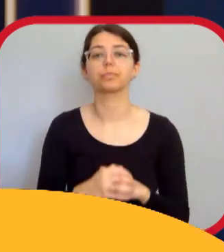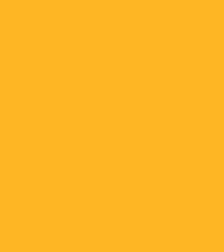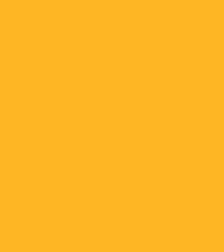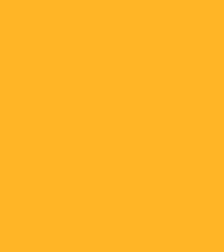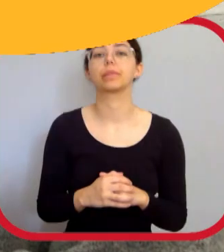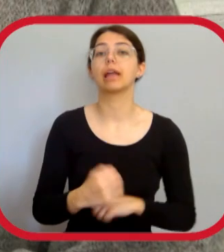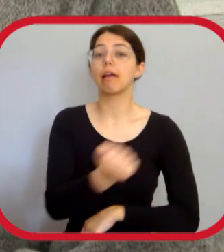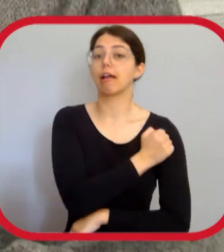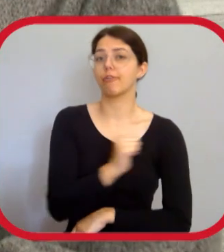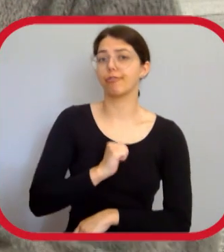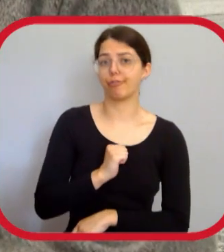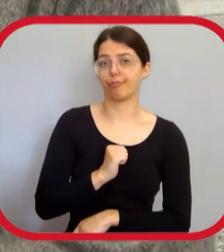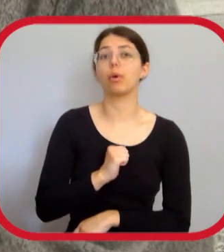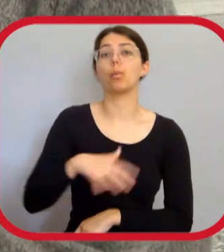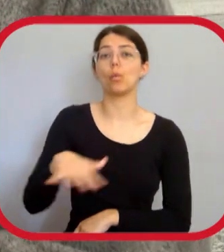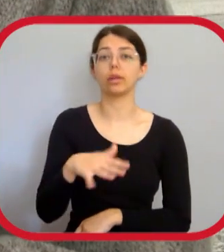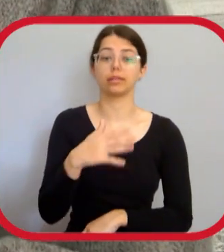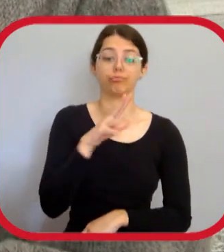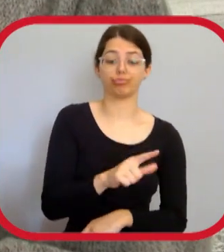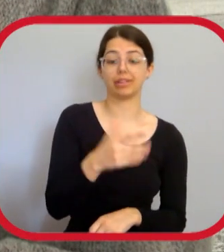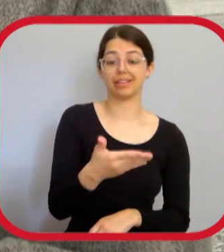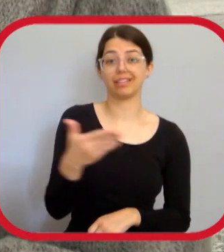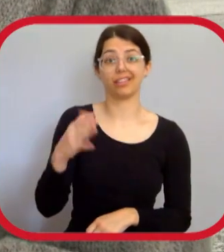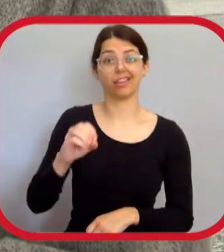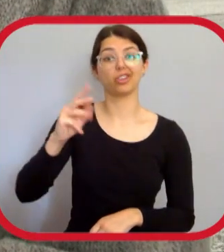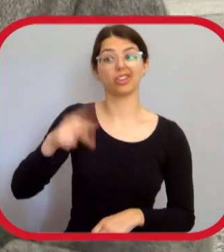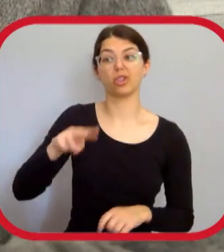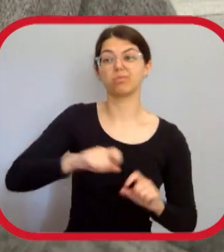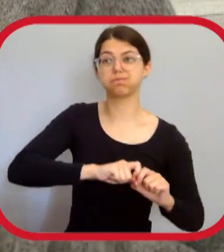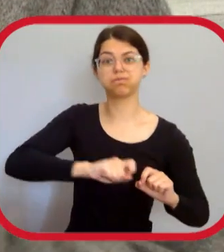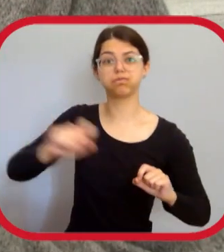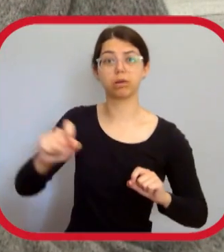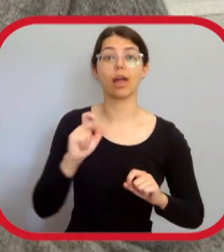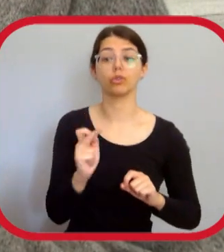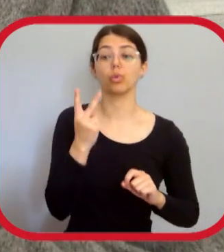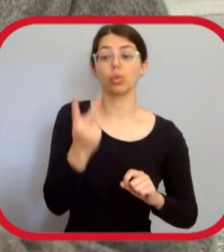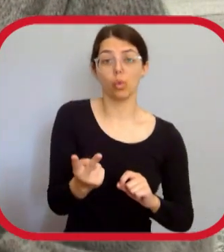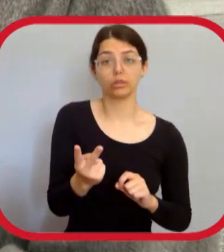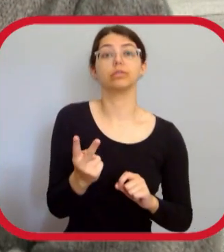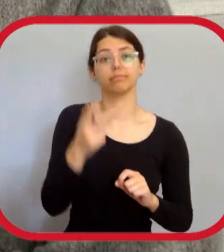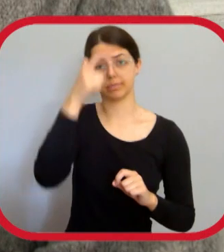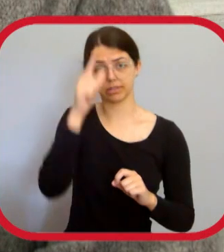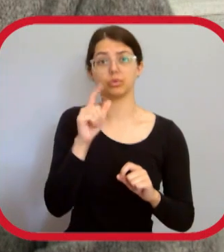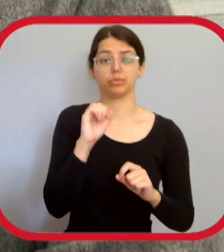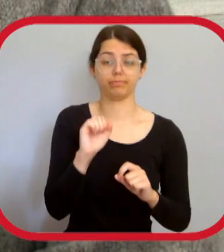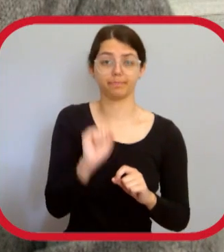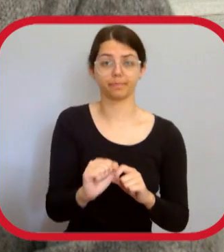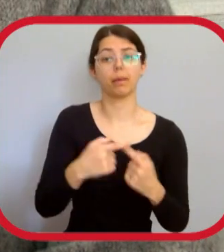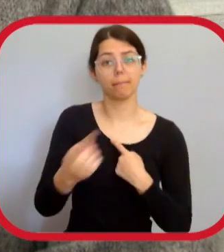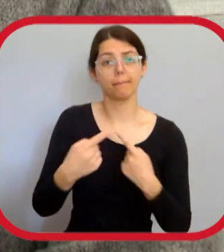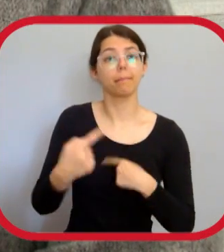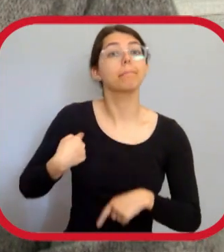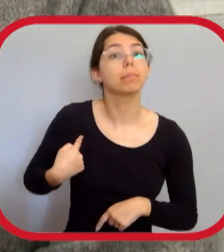descobrir. A minha casa é a 110 km de Lisboa e eu, durante os meus 2 primeiros anos